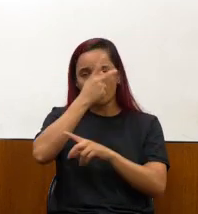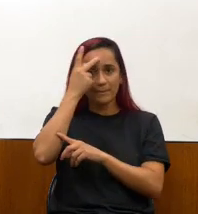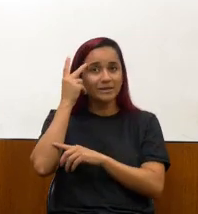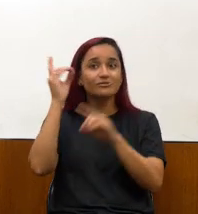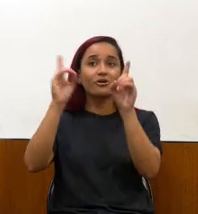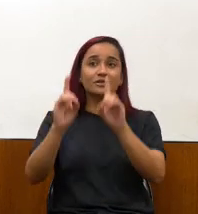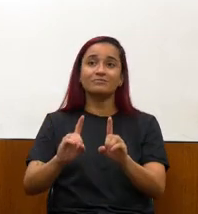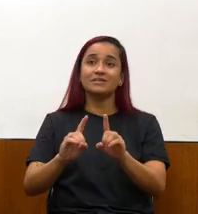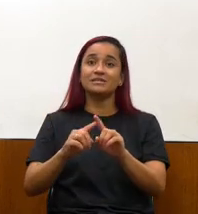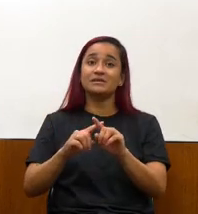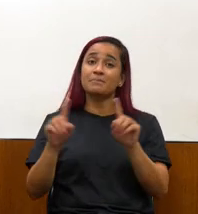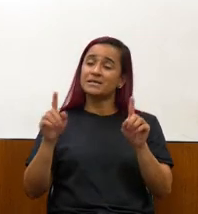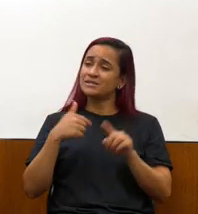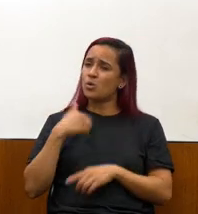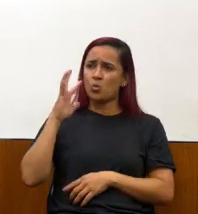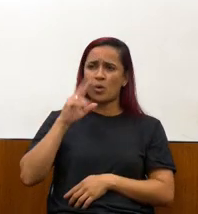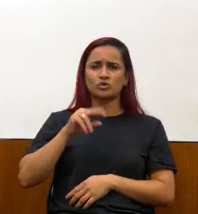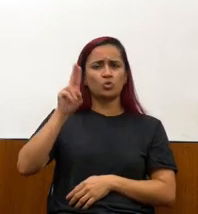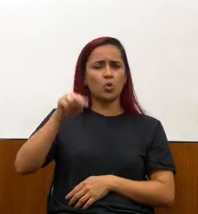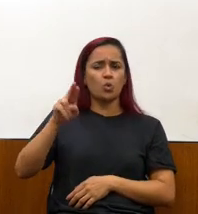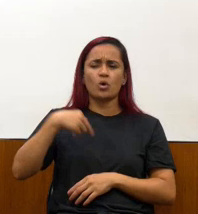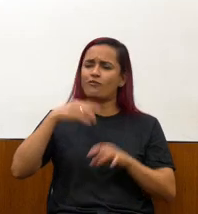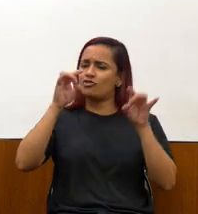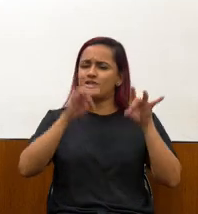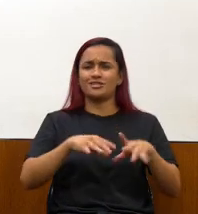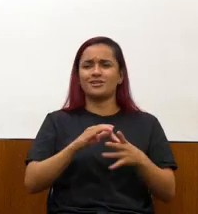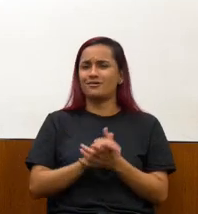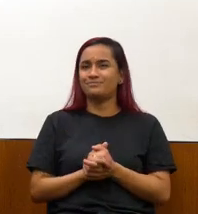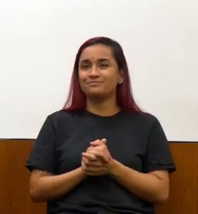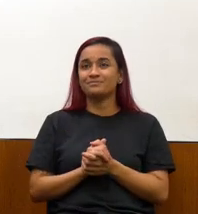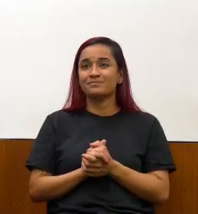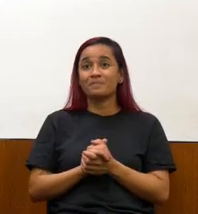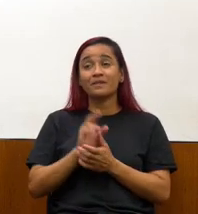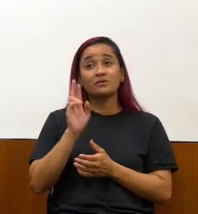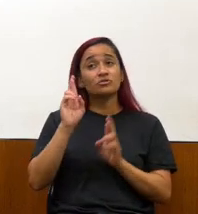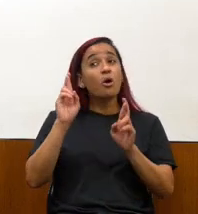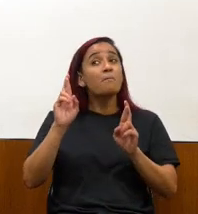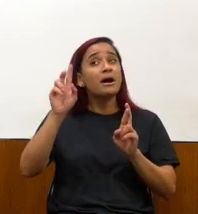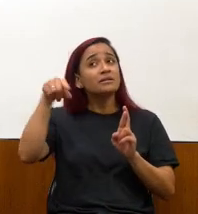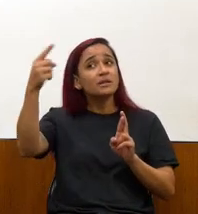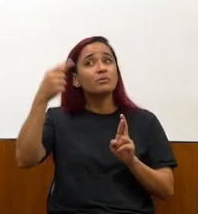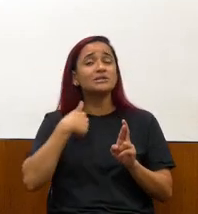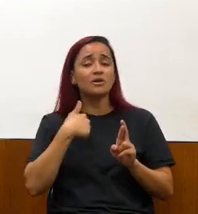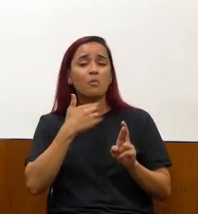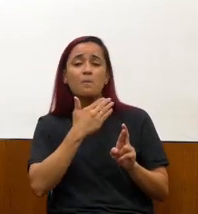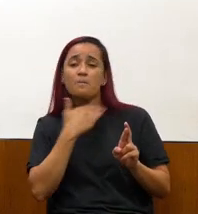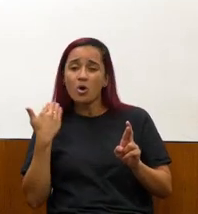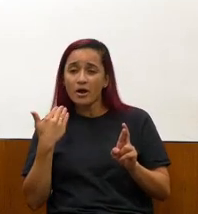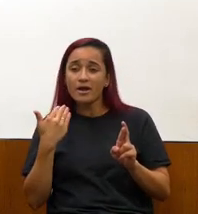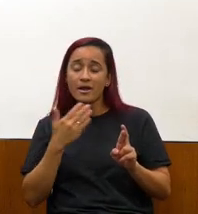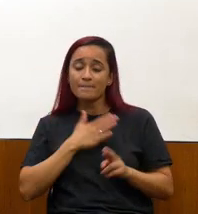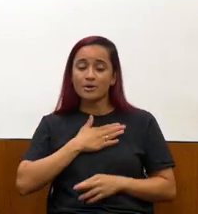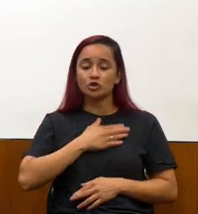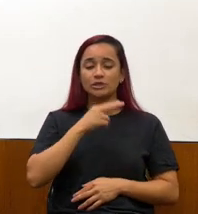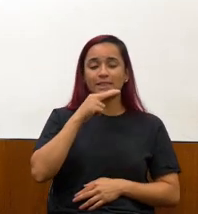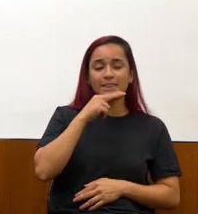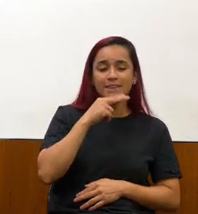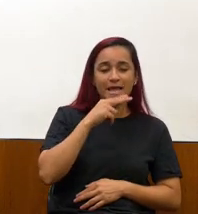deixar, mas quando eu for embora, meus netos possam lembrar da vó